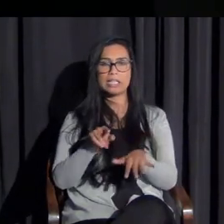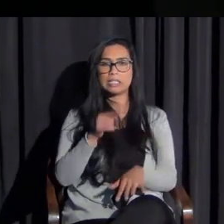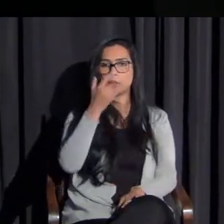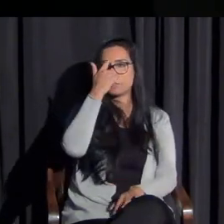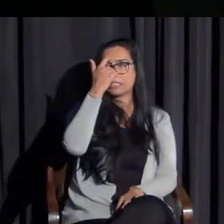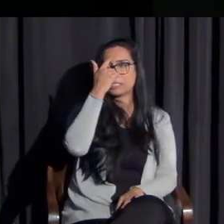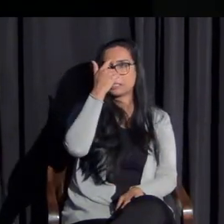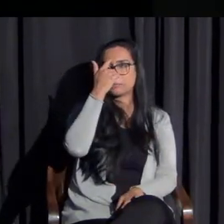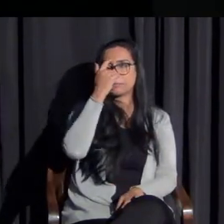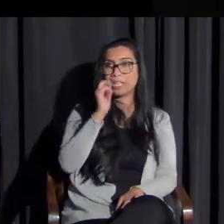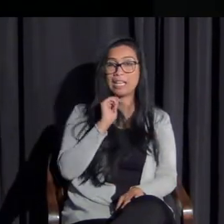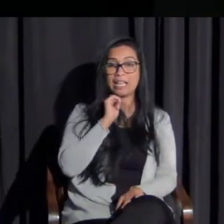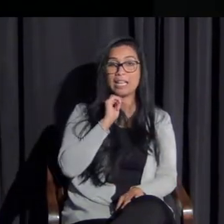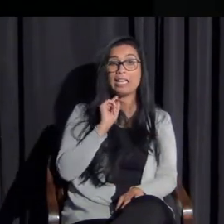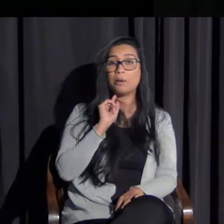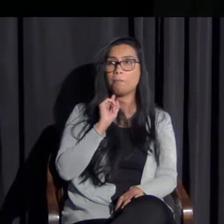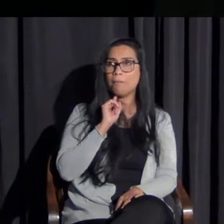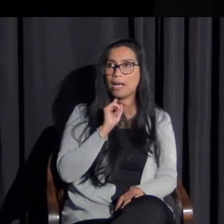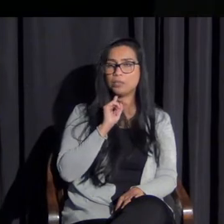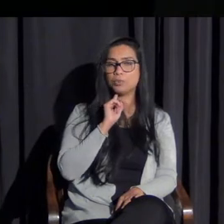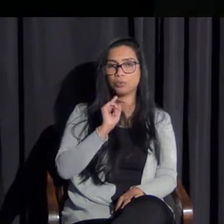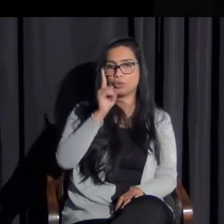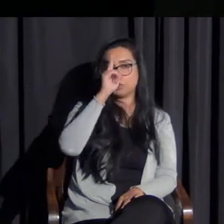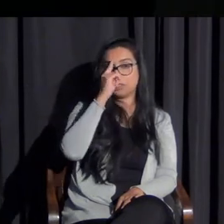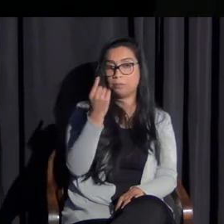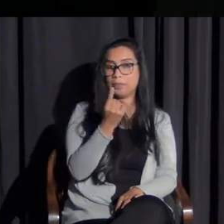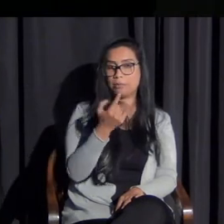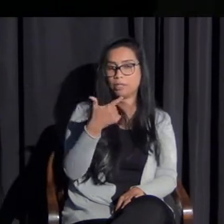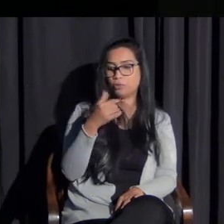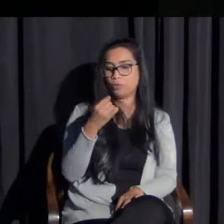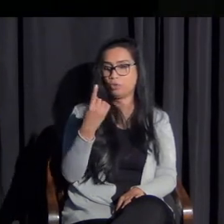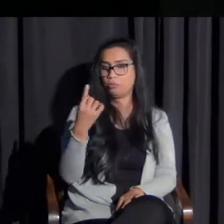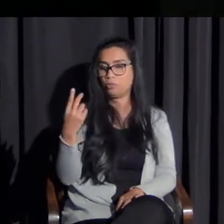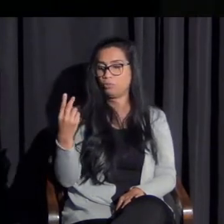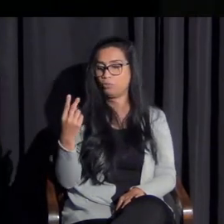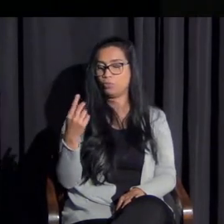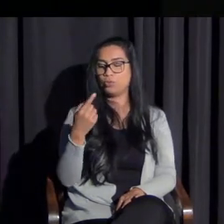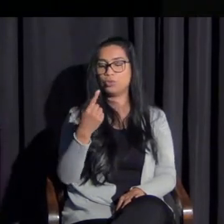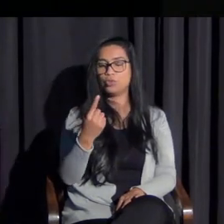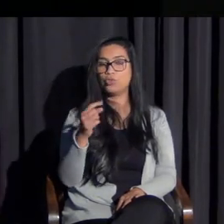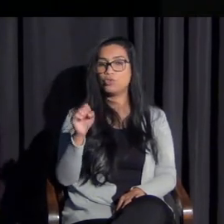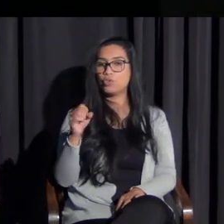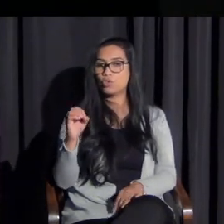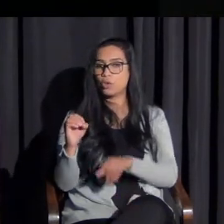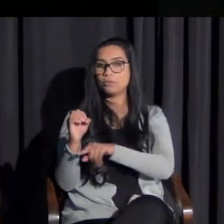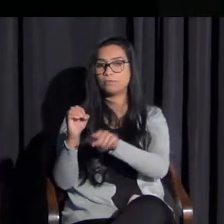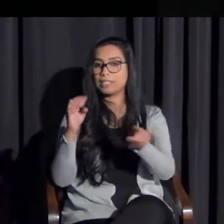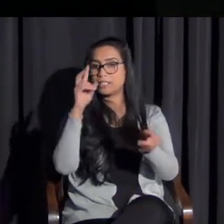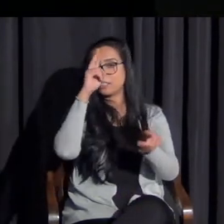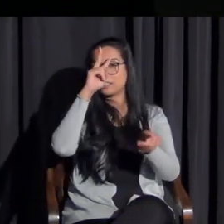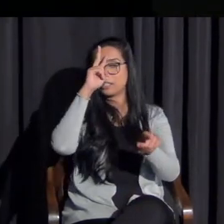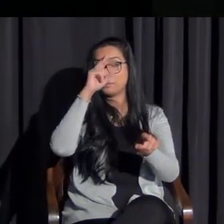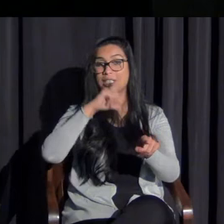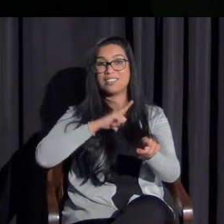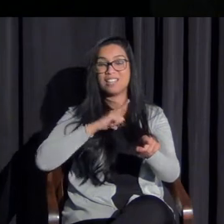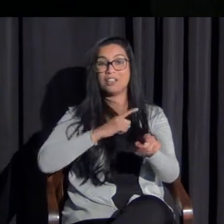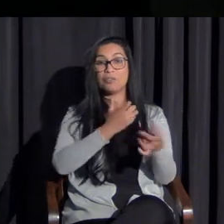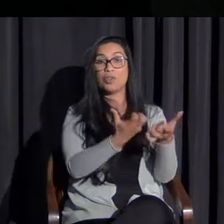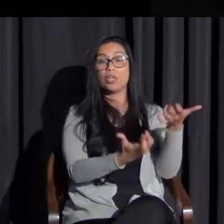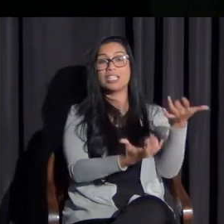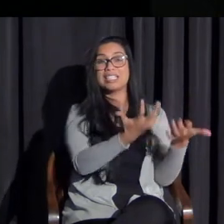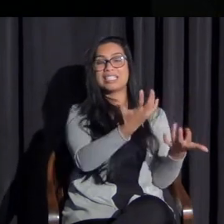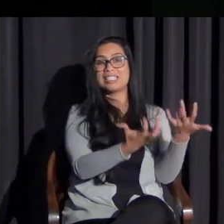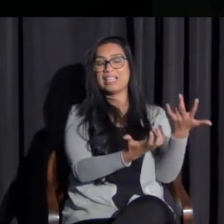dia 1º de maio de 2018, talvez muitos de vocês devem se lembrar disso, houve um incêndio numa